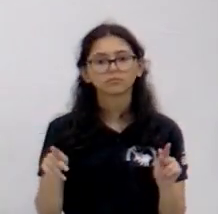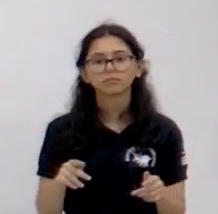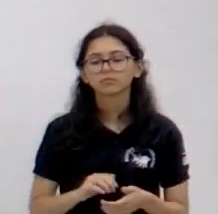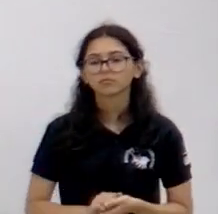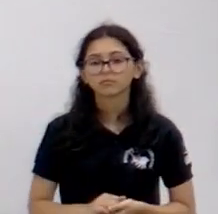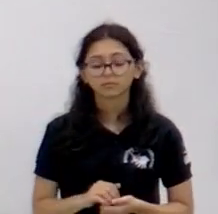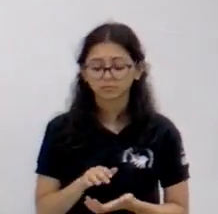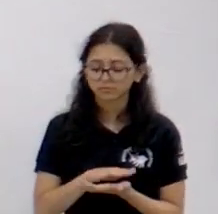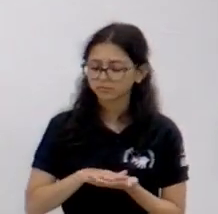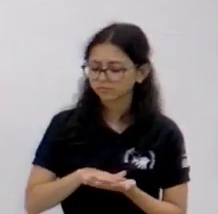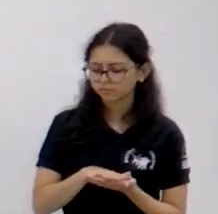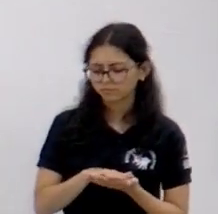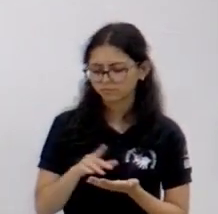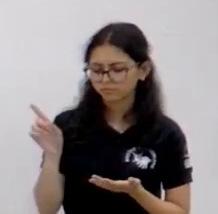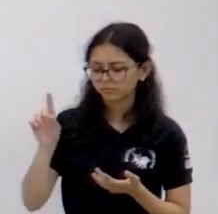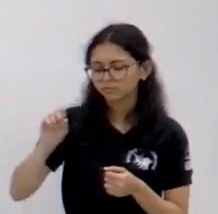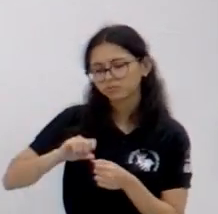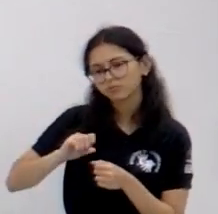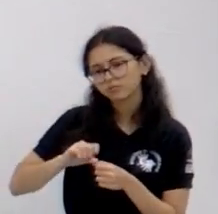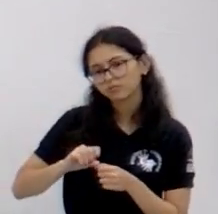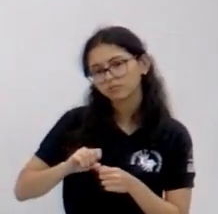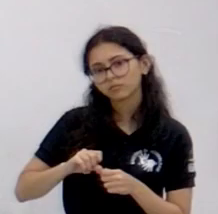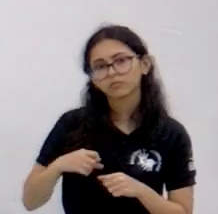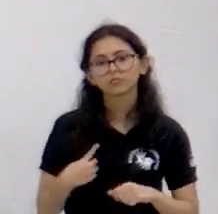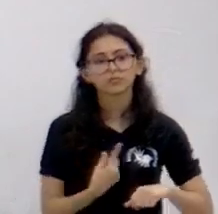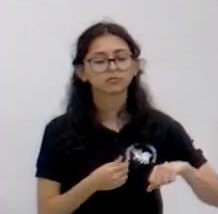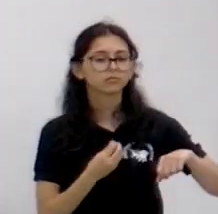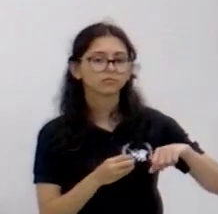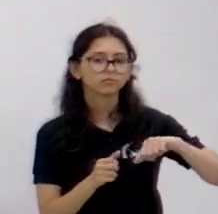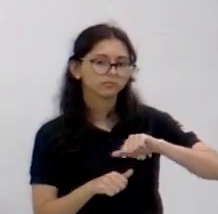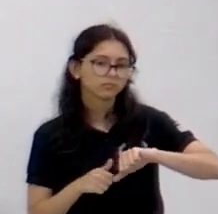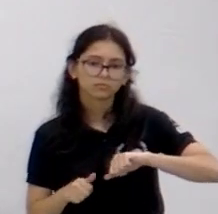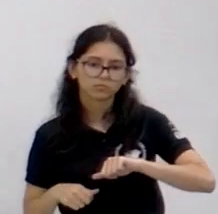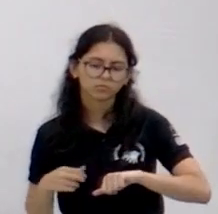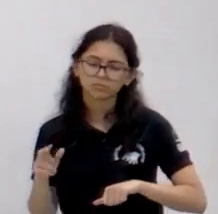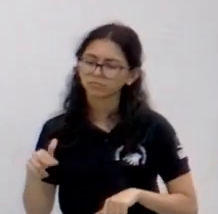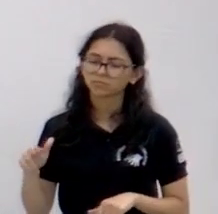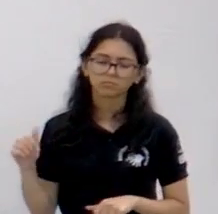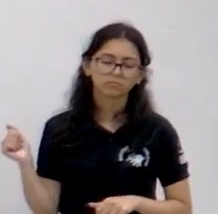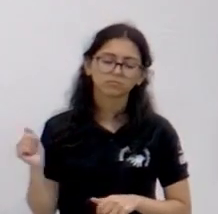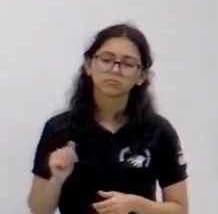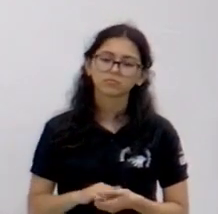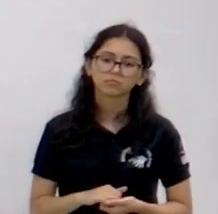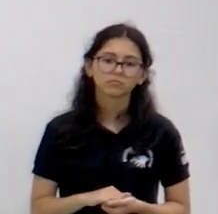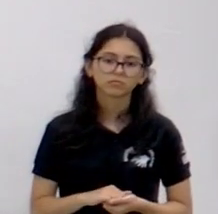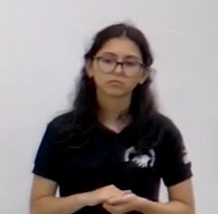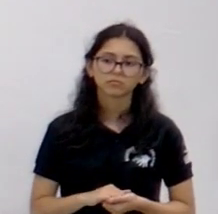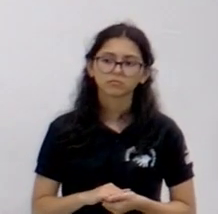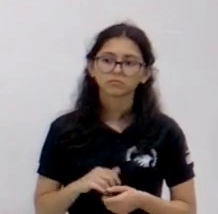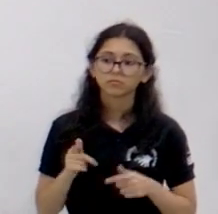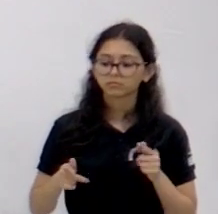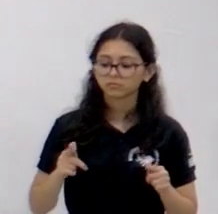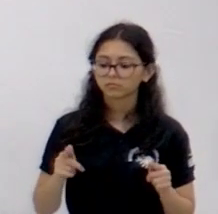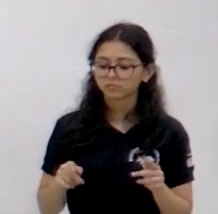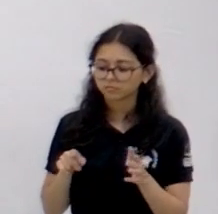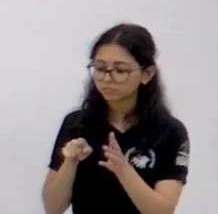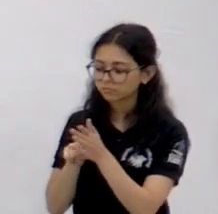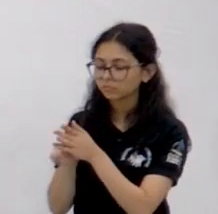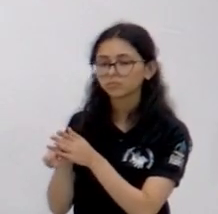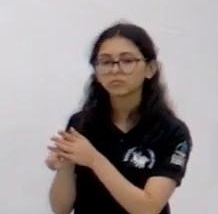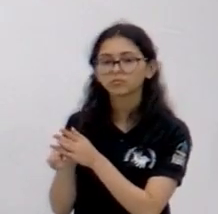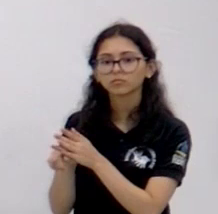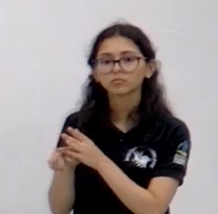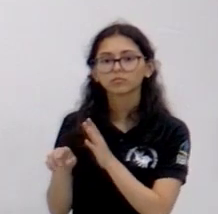em nossas vidas. E é interessante que diante do questionamento de Gideão, versículo 14 do capítulo